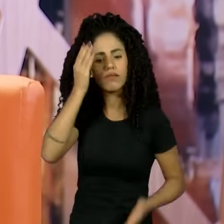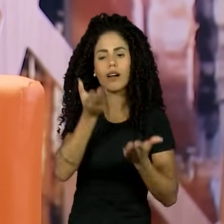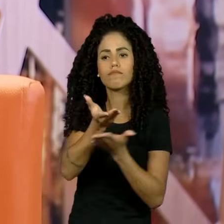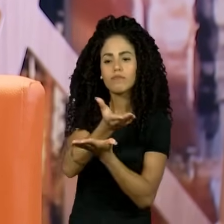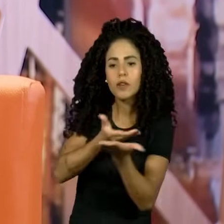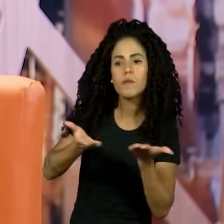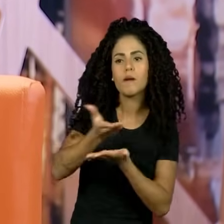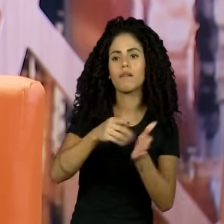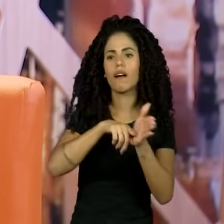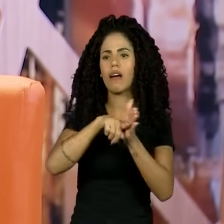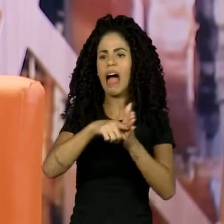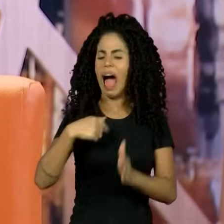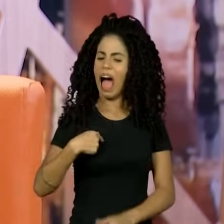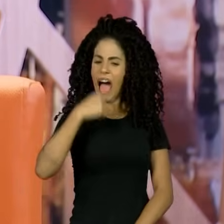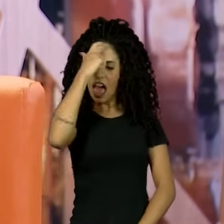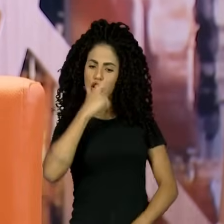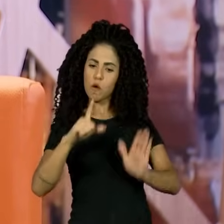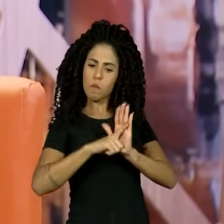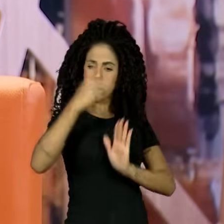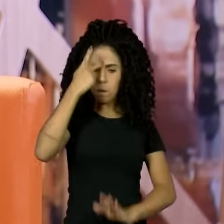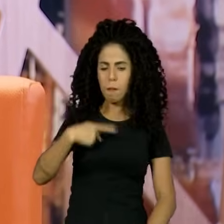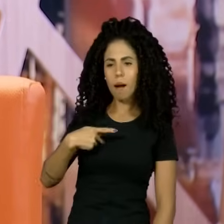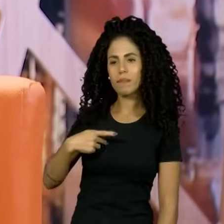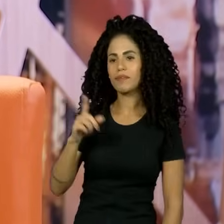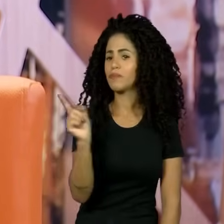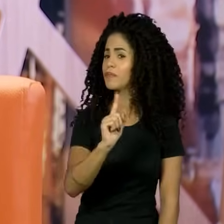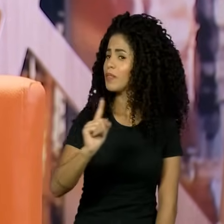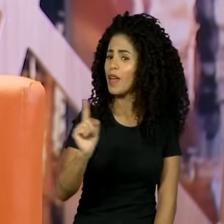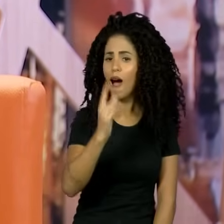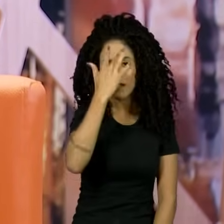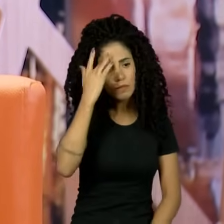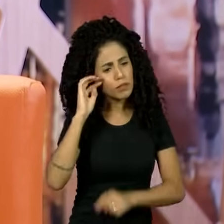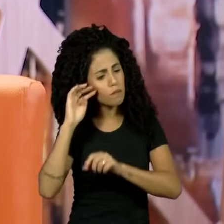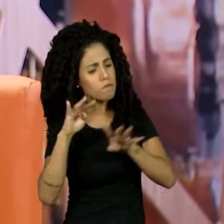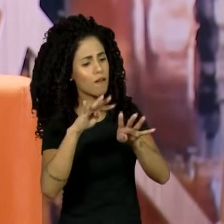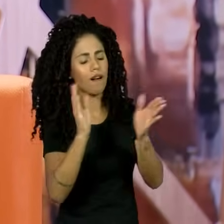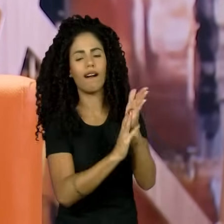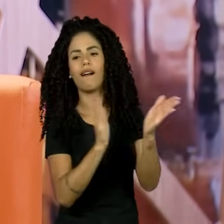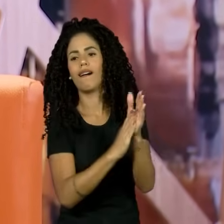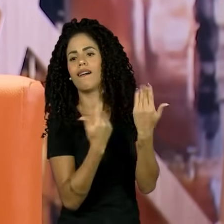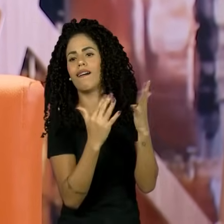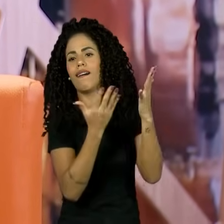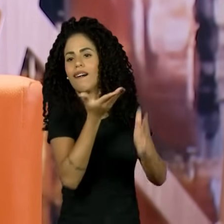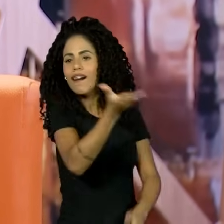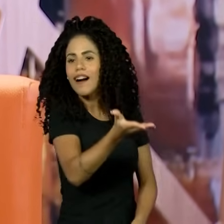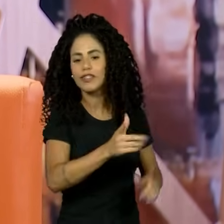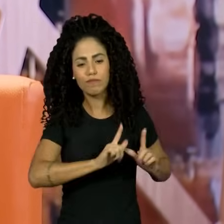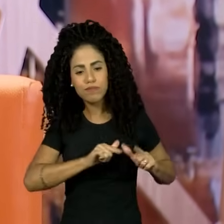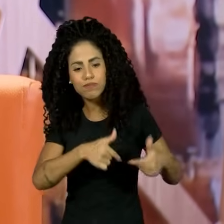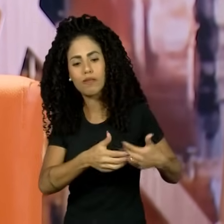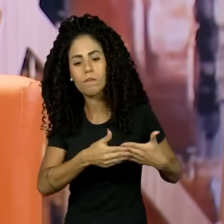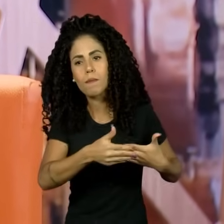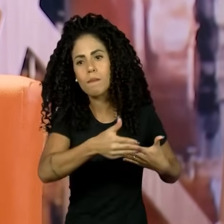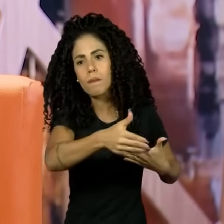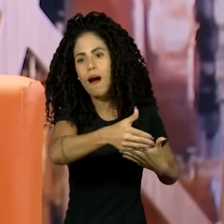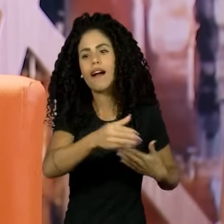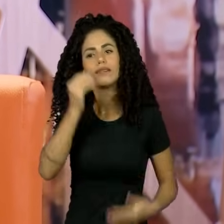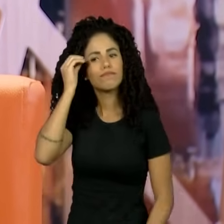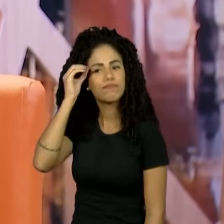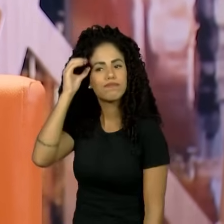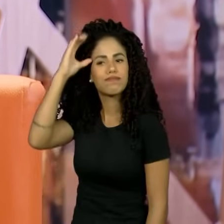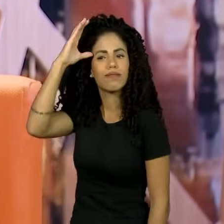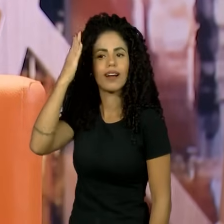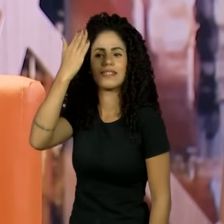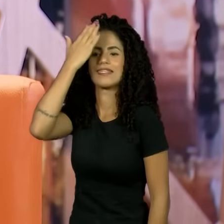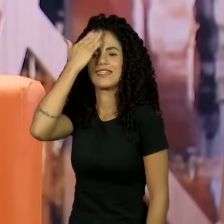não se diz, ele é reconhecido, né? Uhum. Então é um reconhecimento de trajetórias, de saberes, de